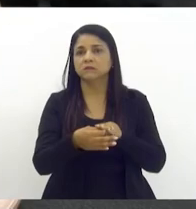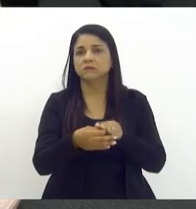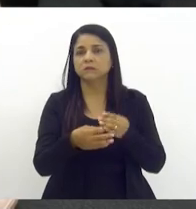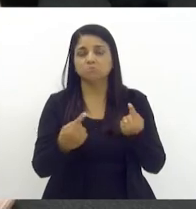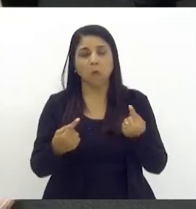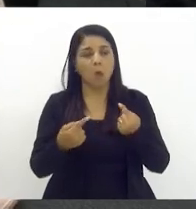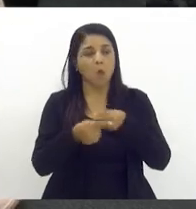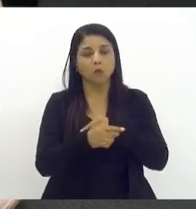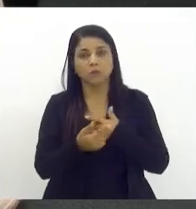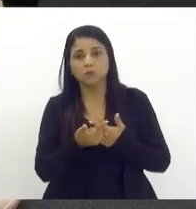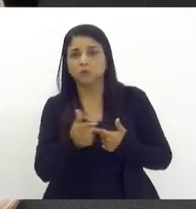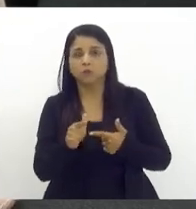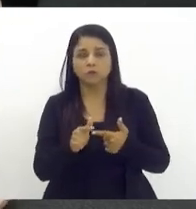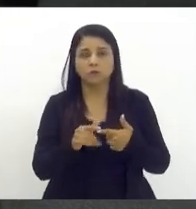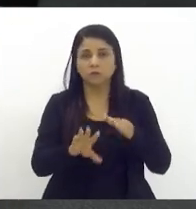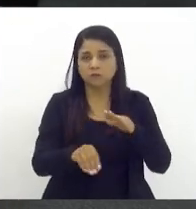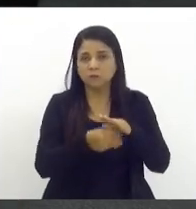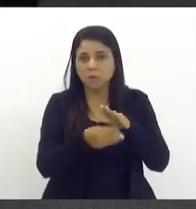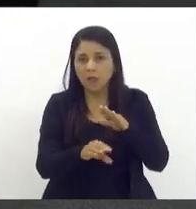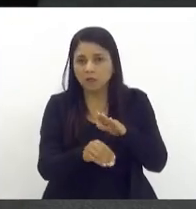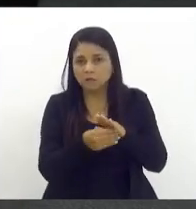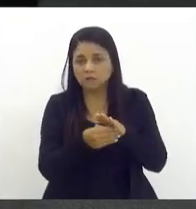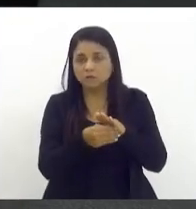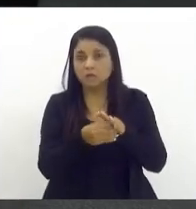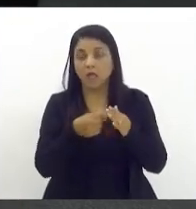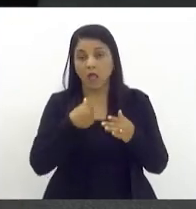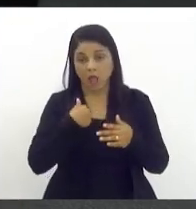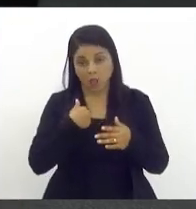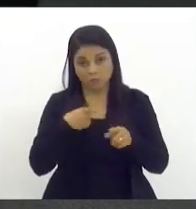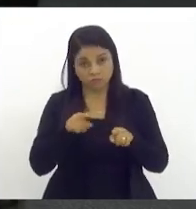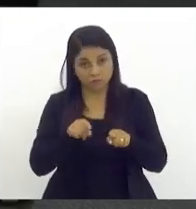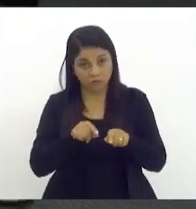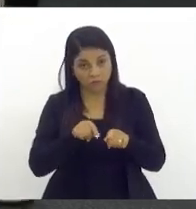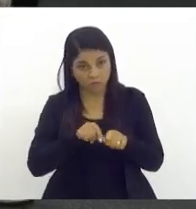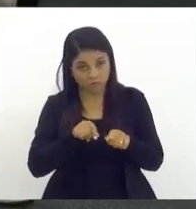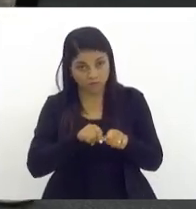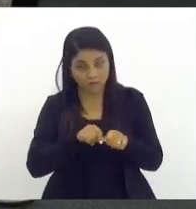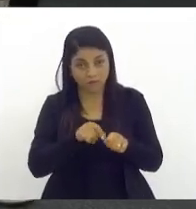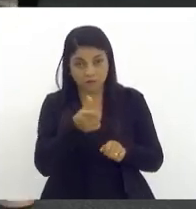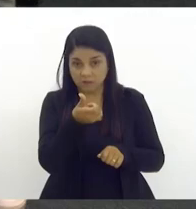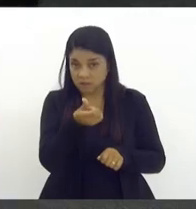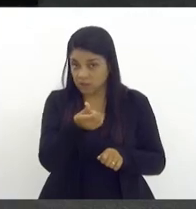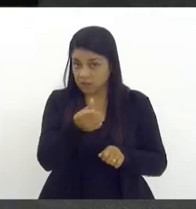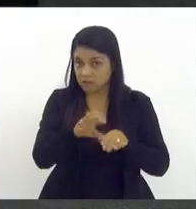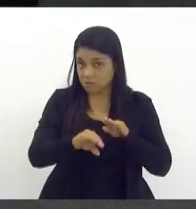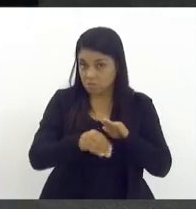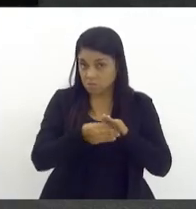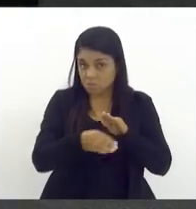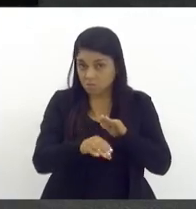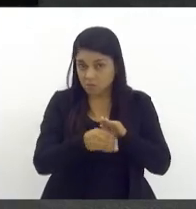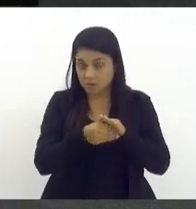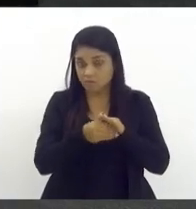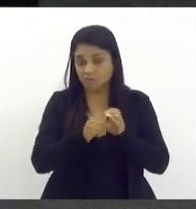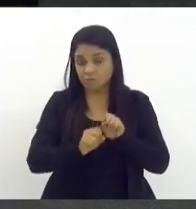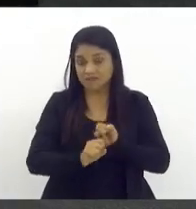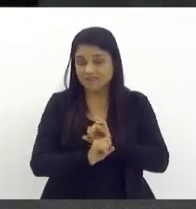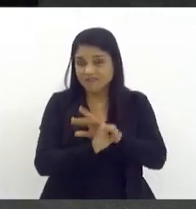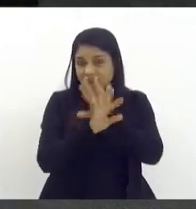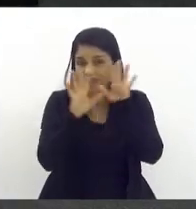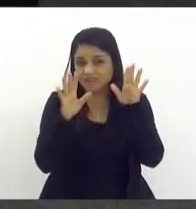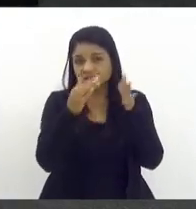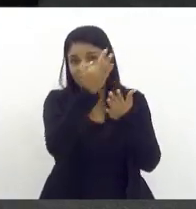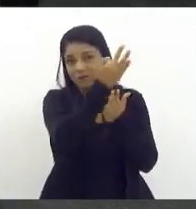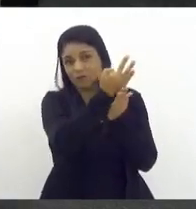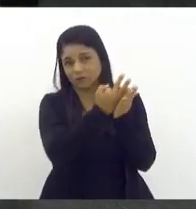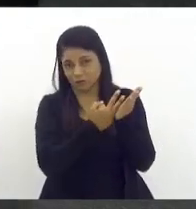emendas. As emendas que fiz foi para esclarecer a redação. Eu pergunto a Vossa Excelência,